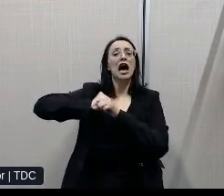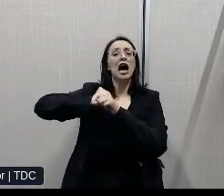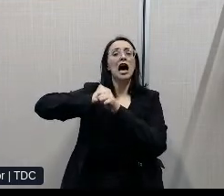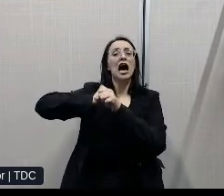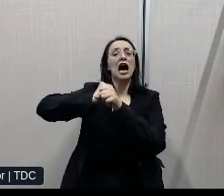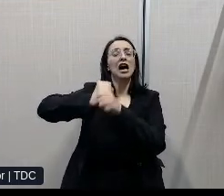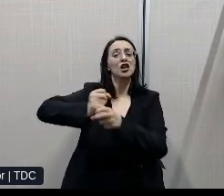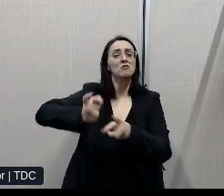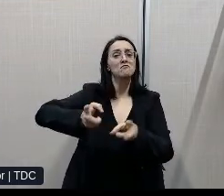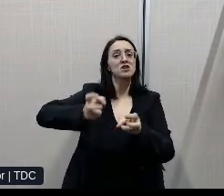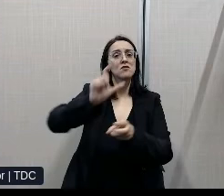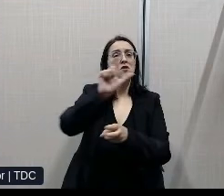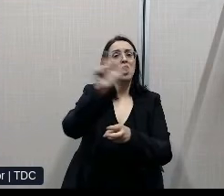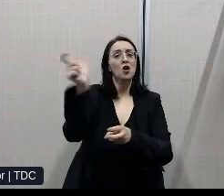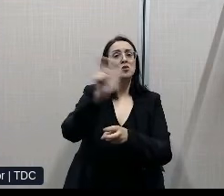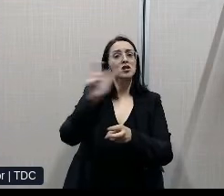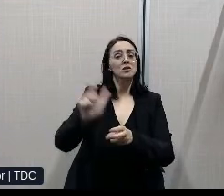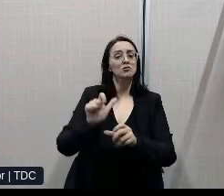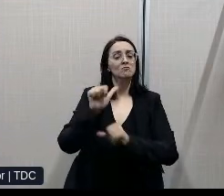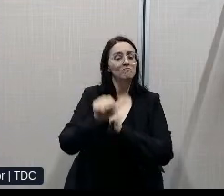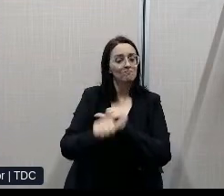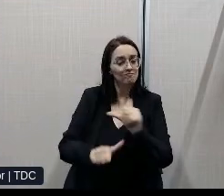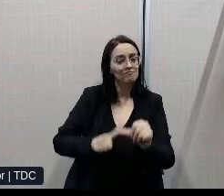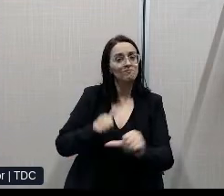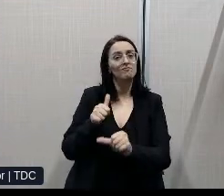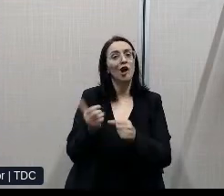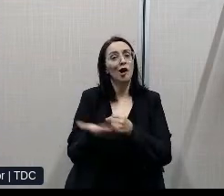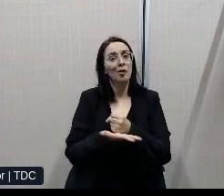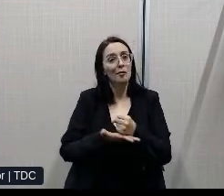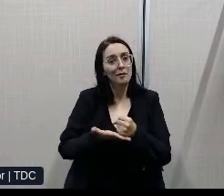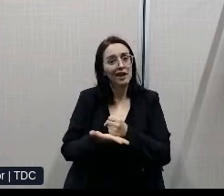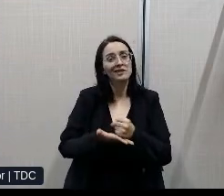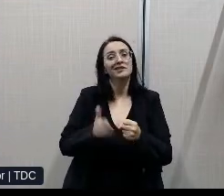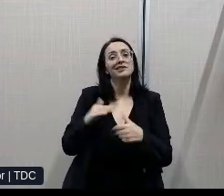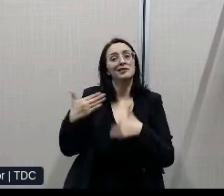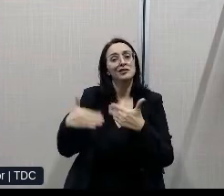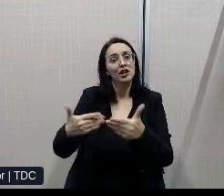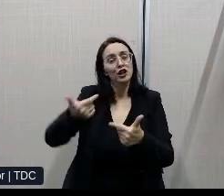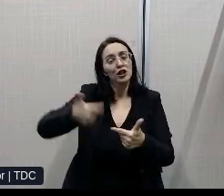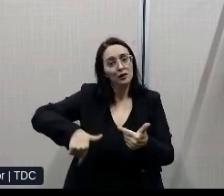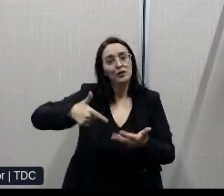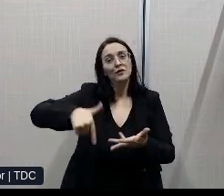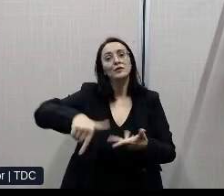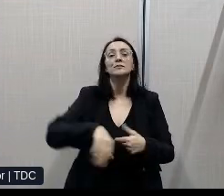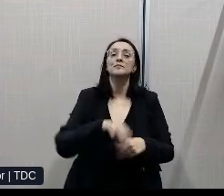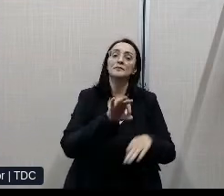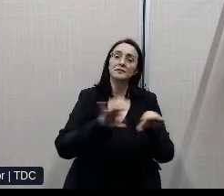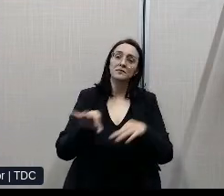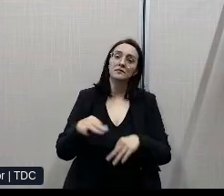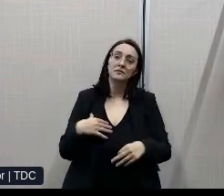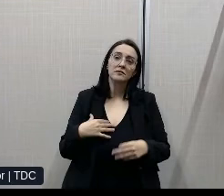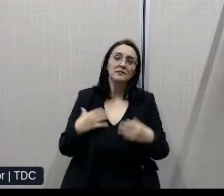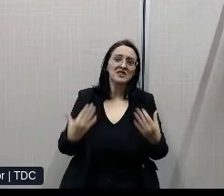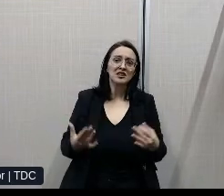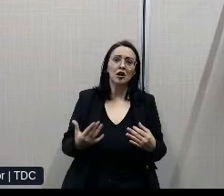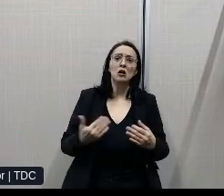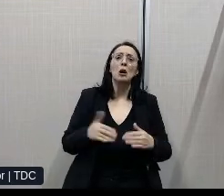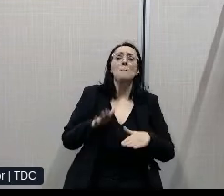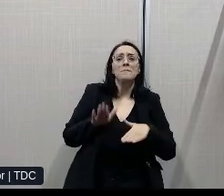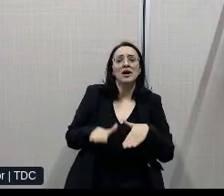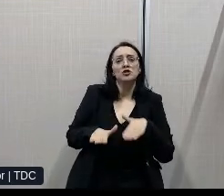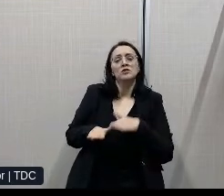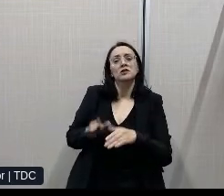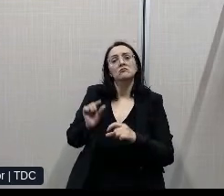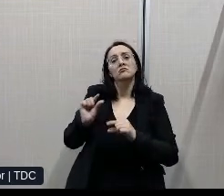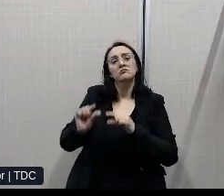que o algoritmo estava sendo usado e ele precisou ser modificado, a base precisou ser alimentada novamente. Então, foram vários passos